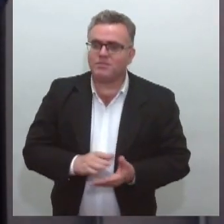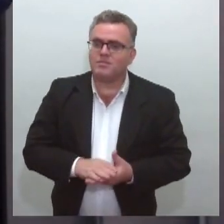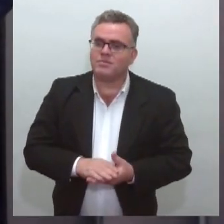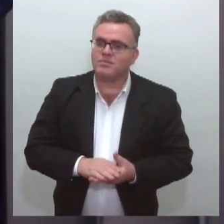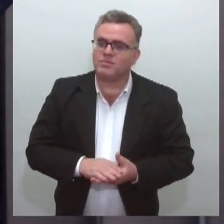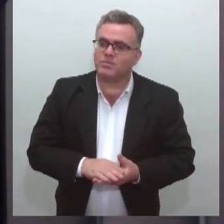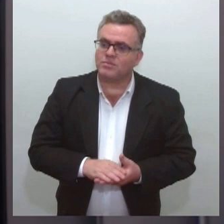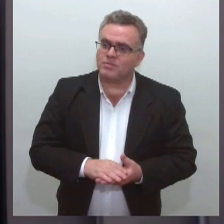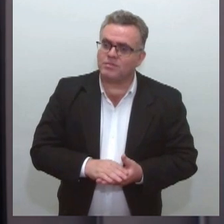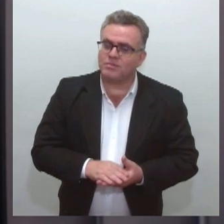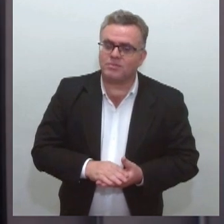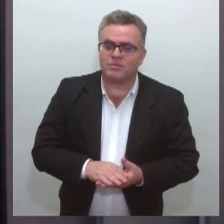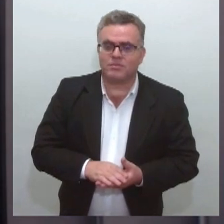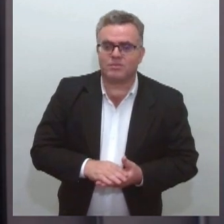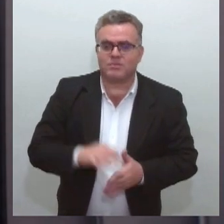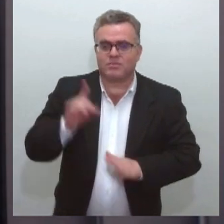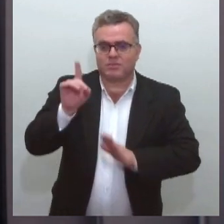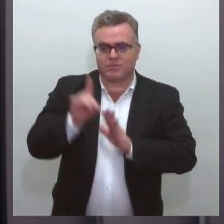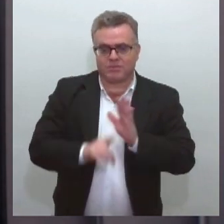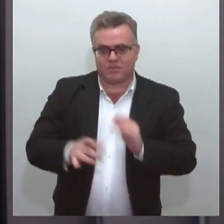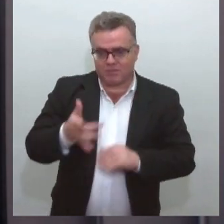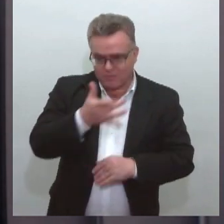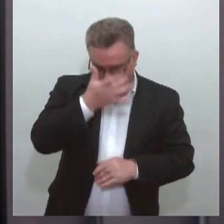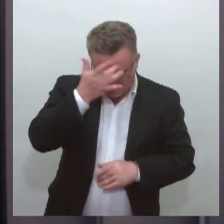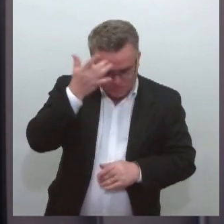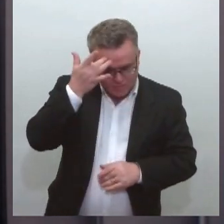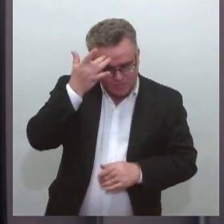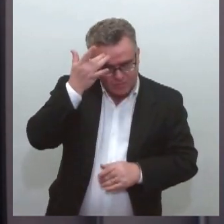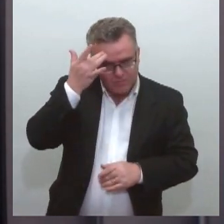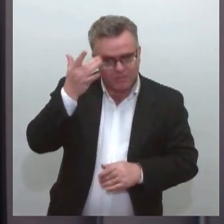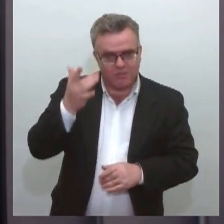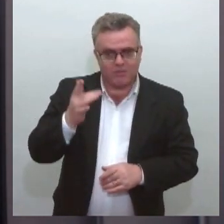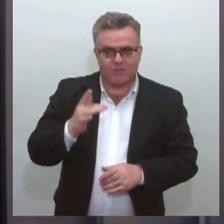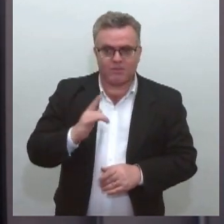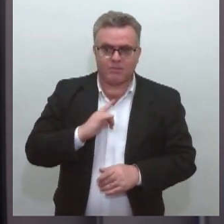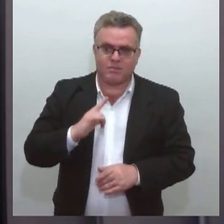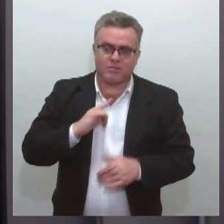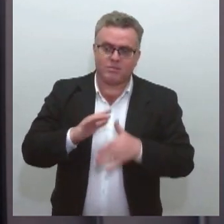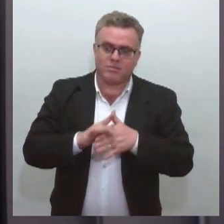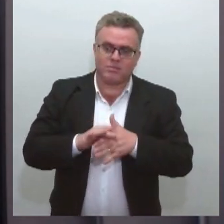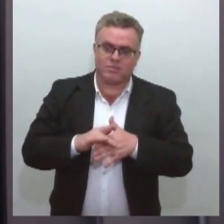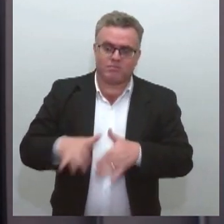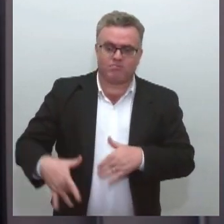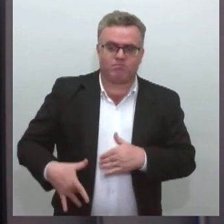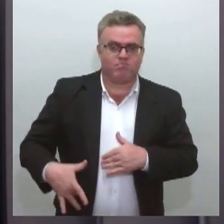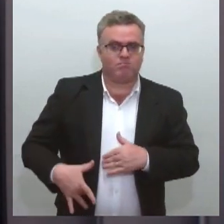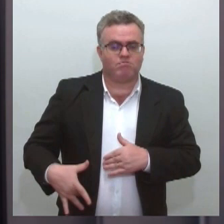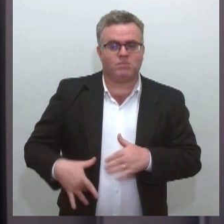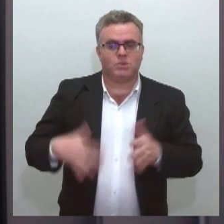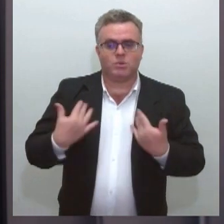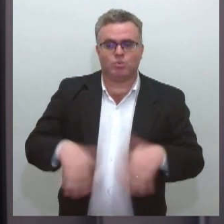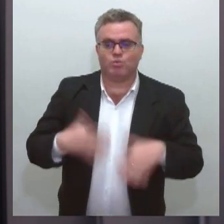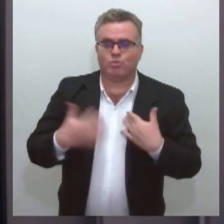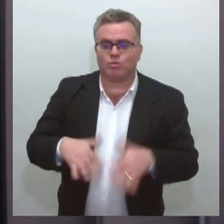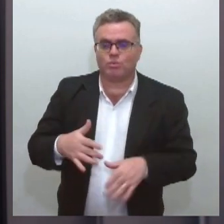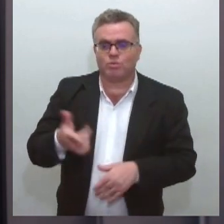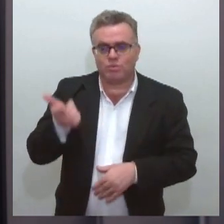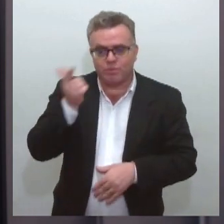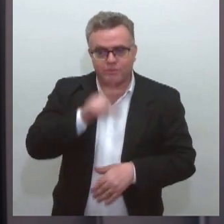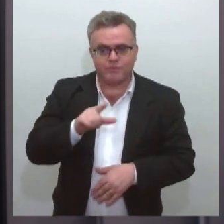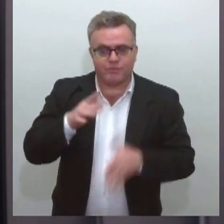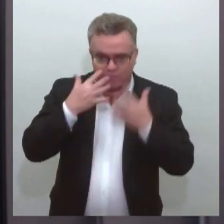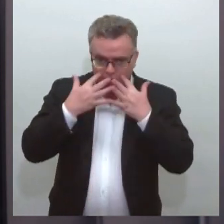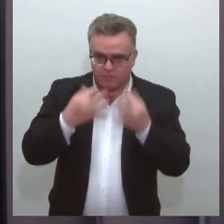Os direitos das pessoas que sofrem de doenças renais crônicas também receberam a atenção da